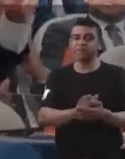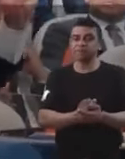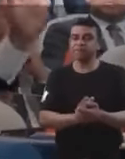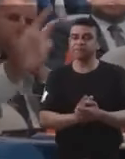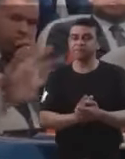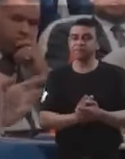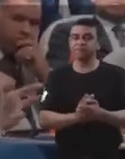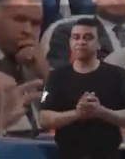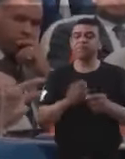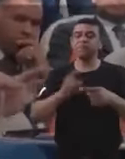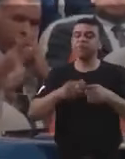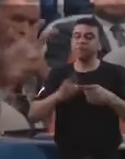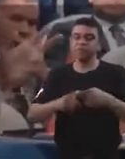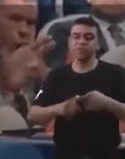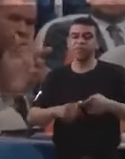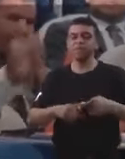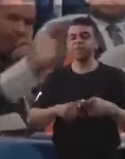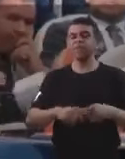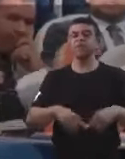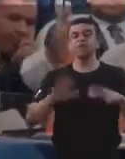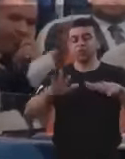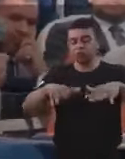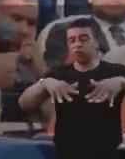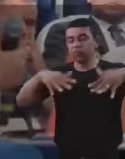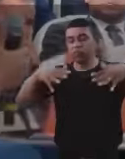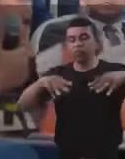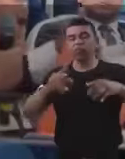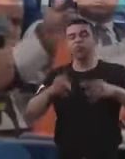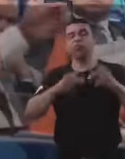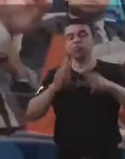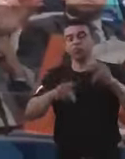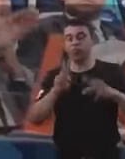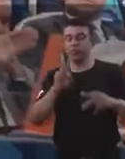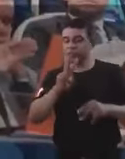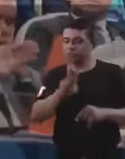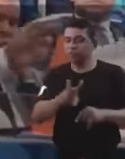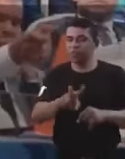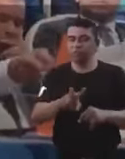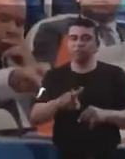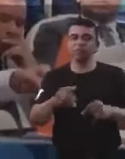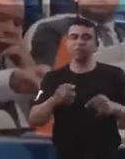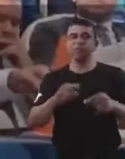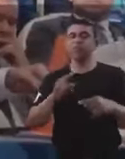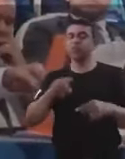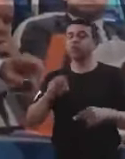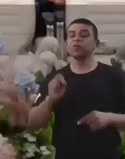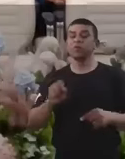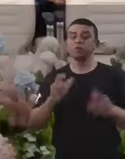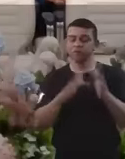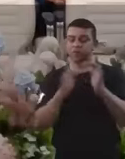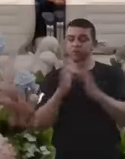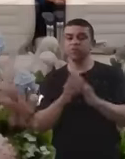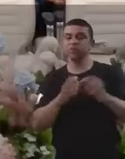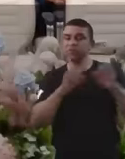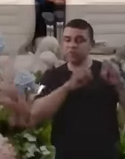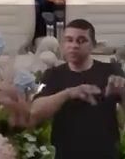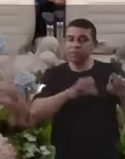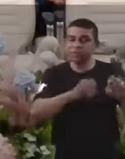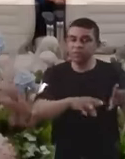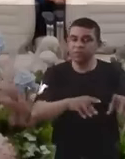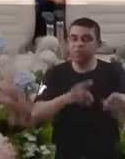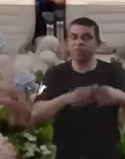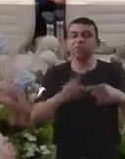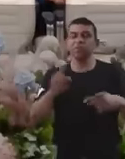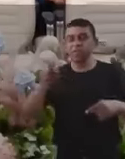exortar. Você não está pregando e vivendo conforme ele te ensinou. Jesus diz no 2: não há nada